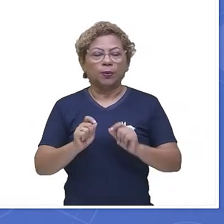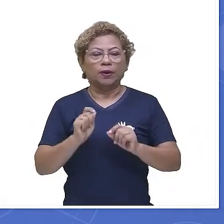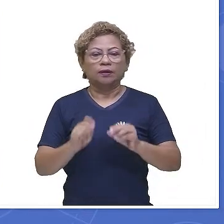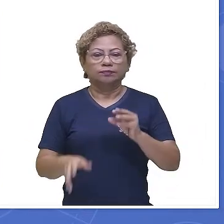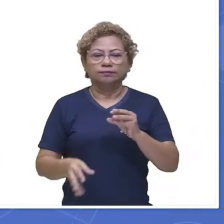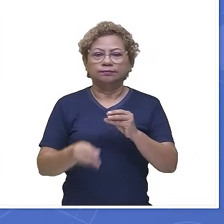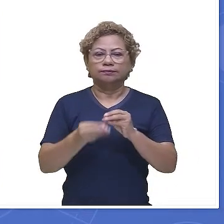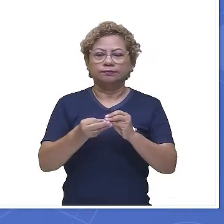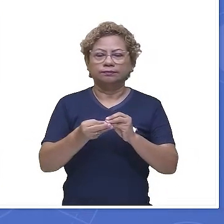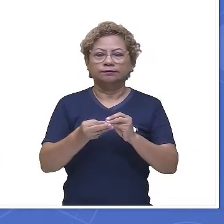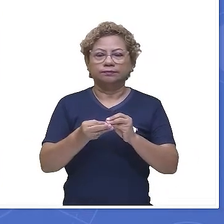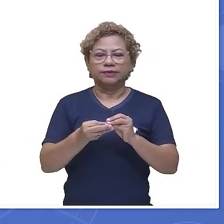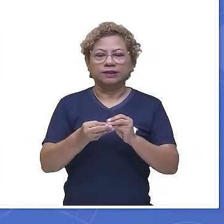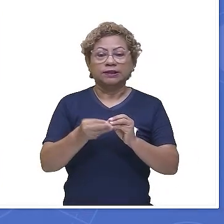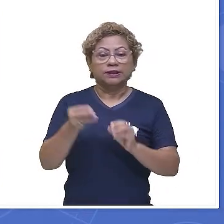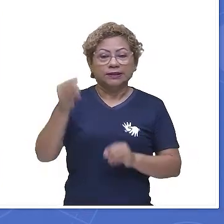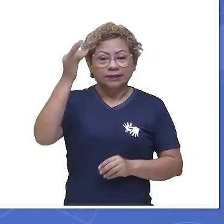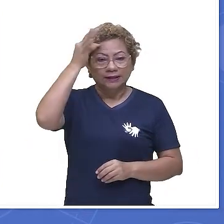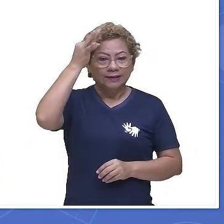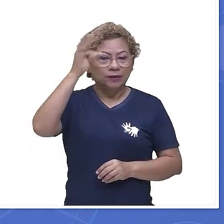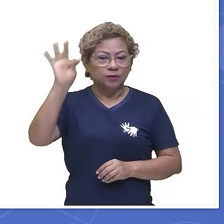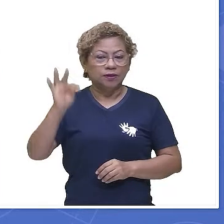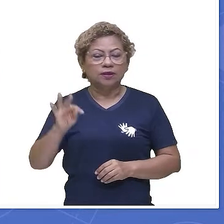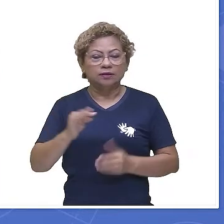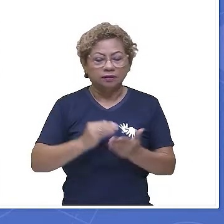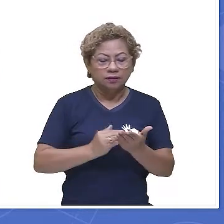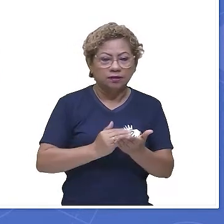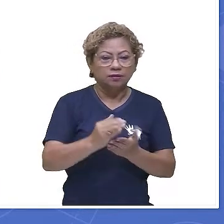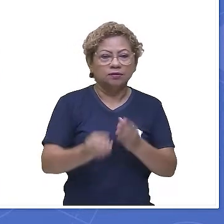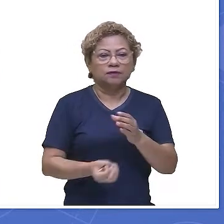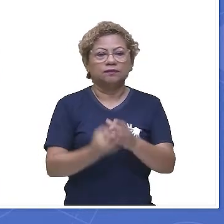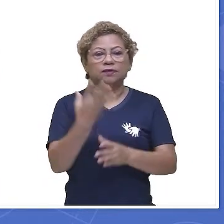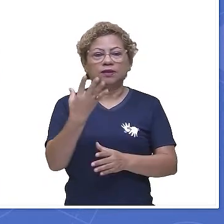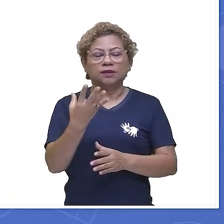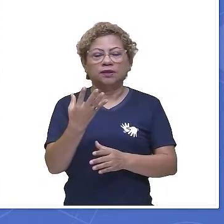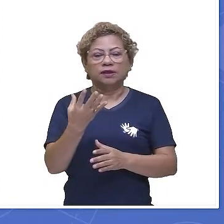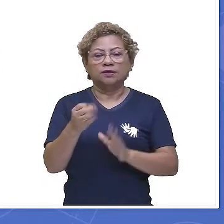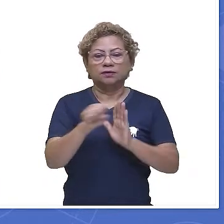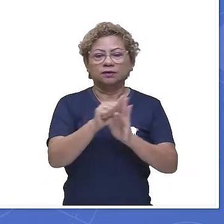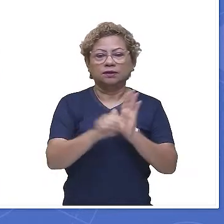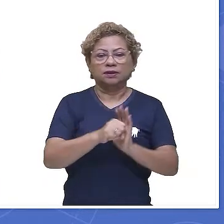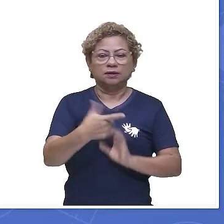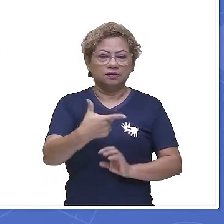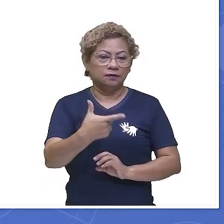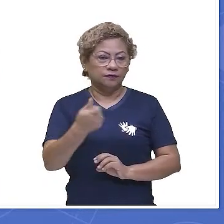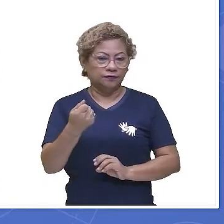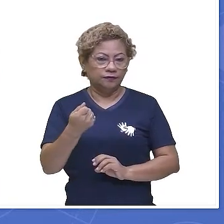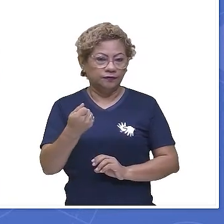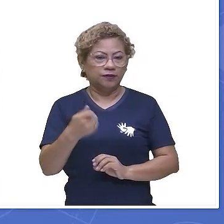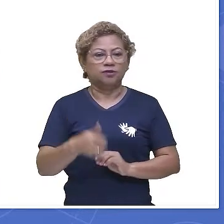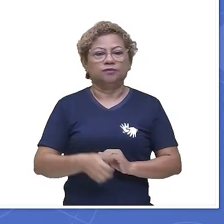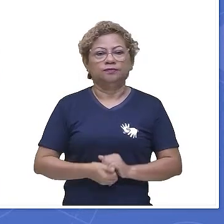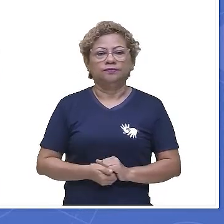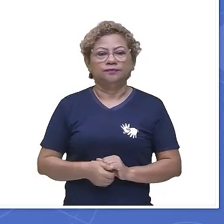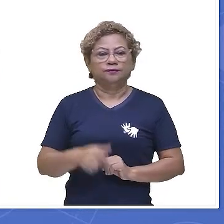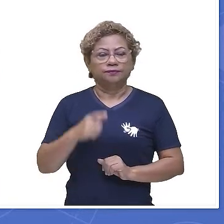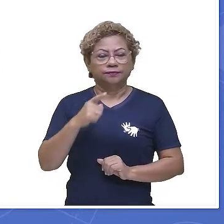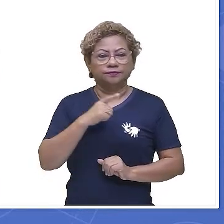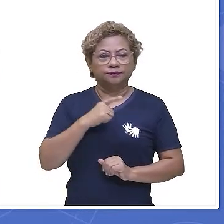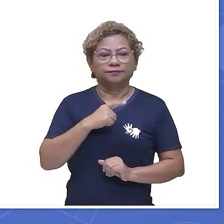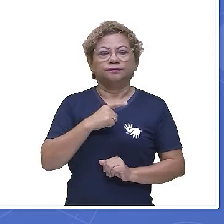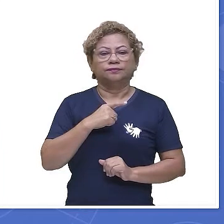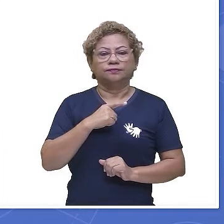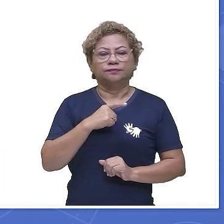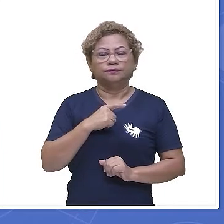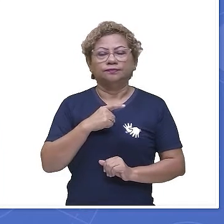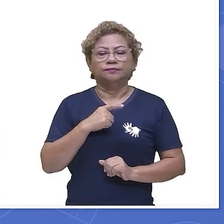de teorias surgidas no começo do século XX, principalmente com a mecânica quântica e a teoria da